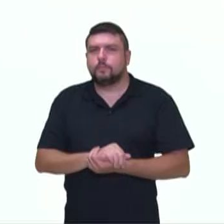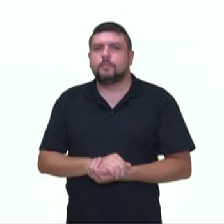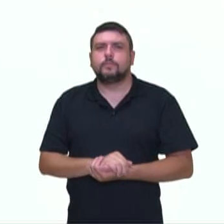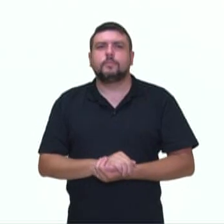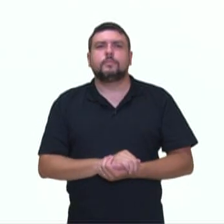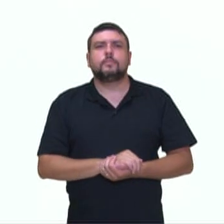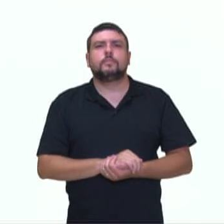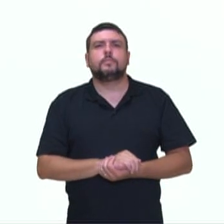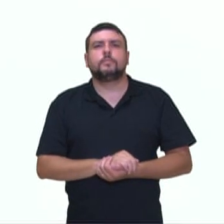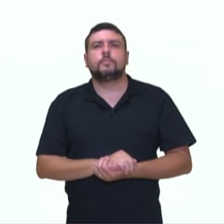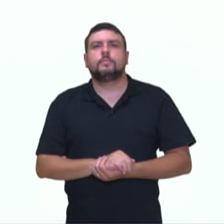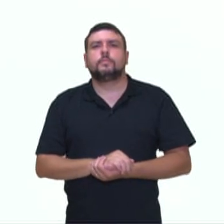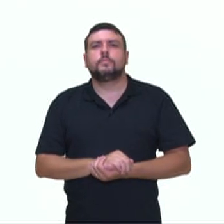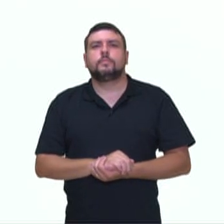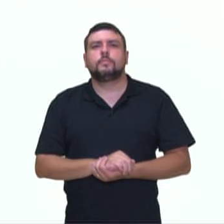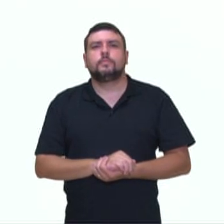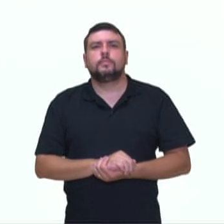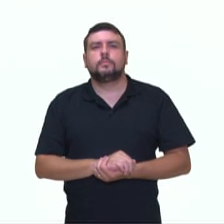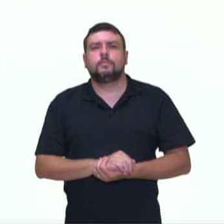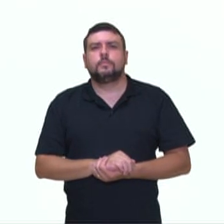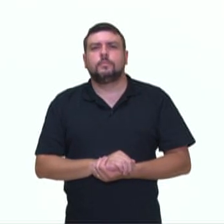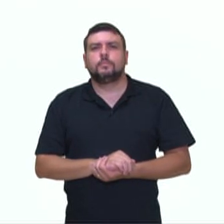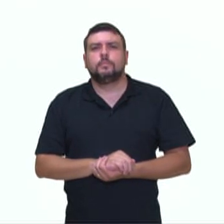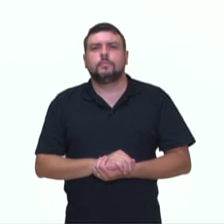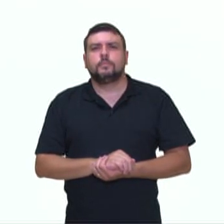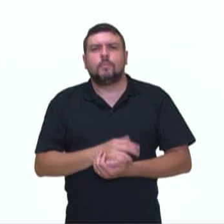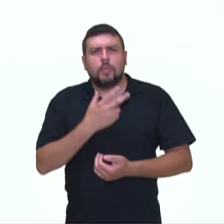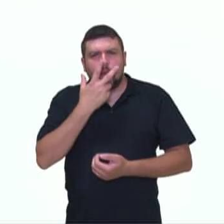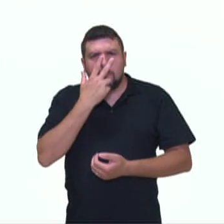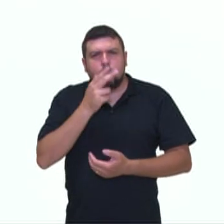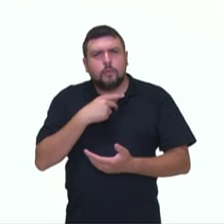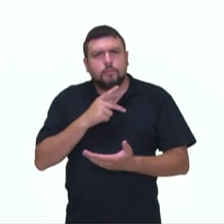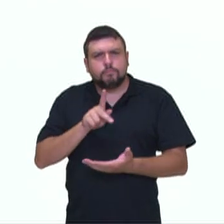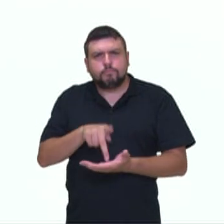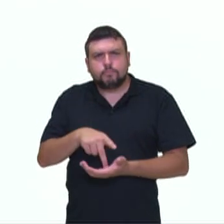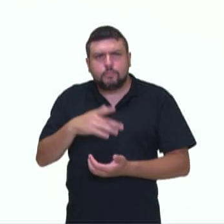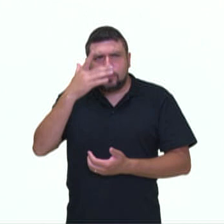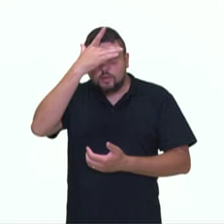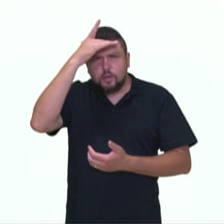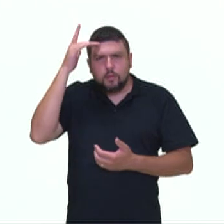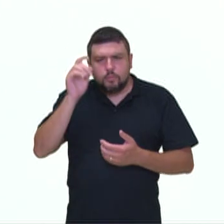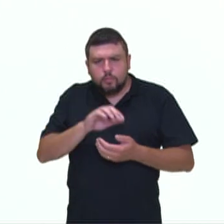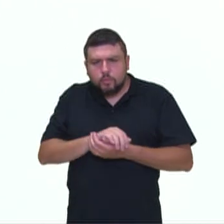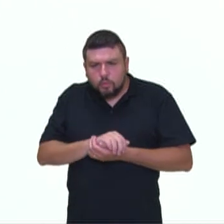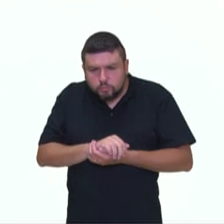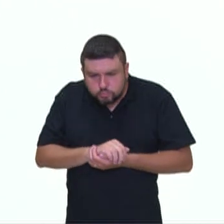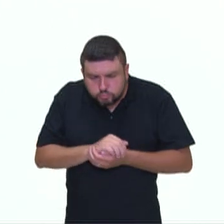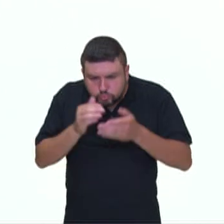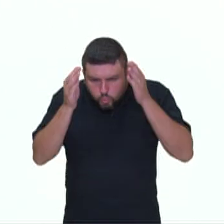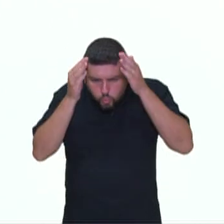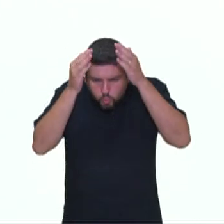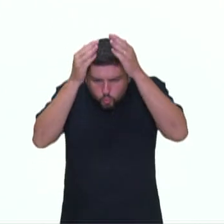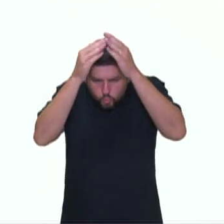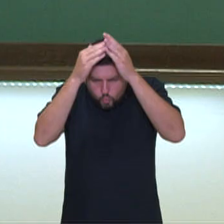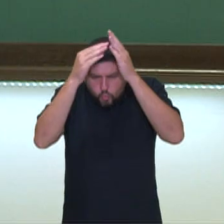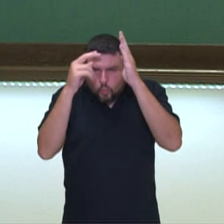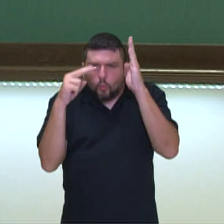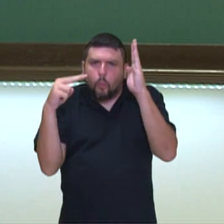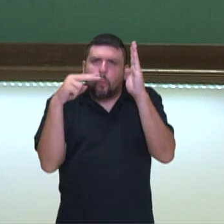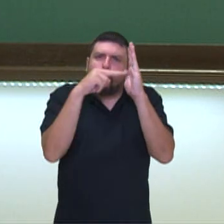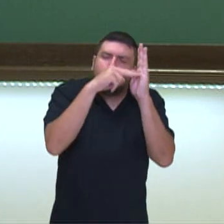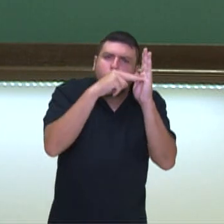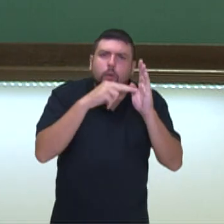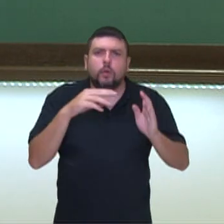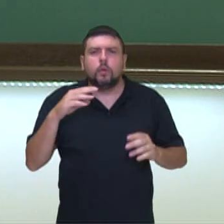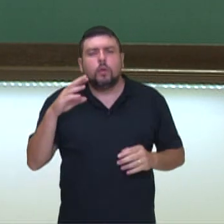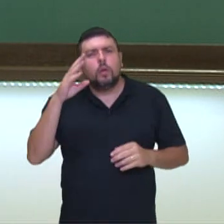só. Aqui, não parece uma pessoa com a cabeça, né, com o cone encostado ali na parede? É uma escultura. Imagina